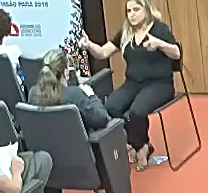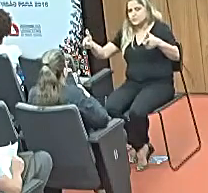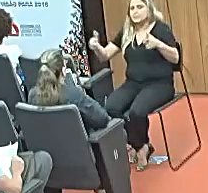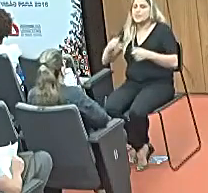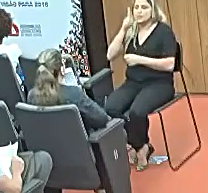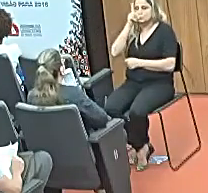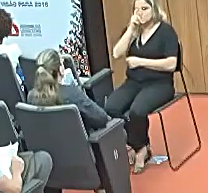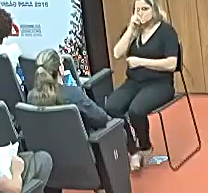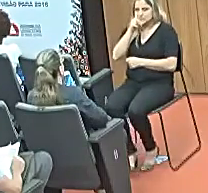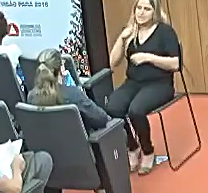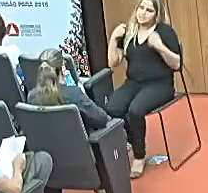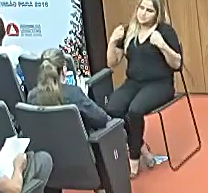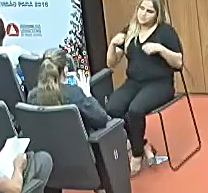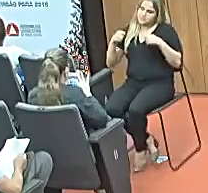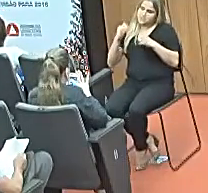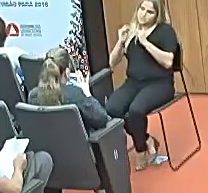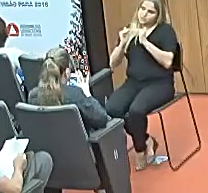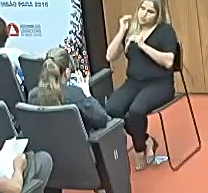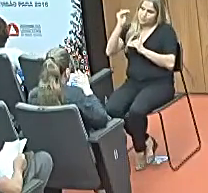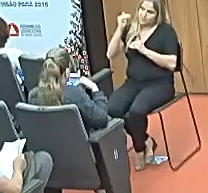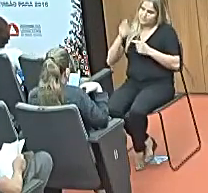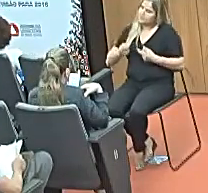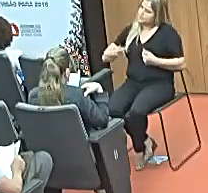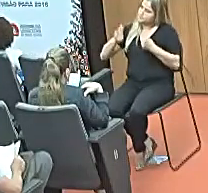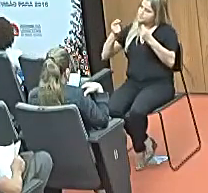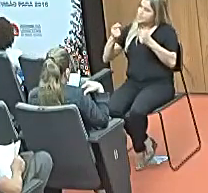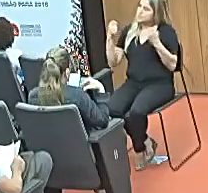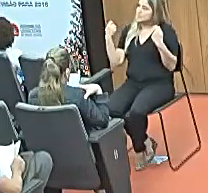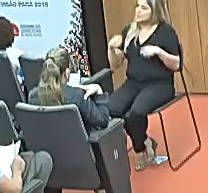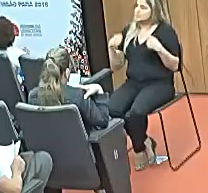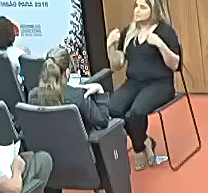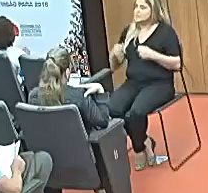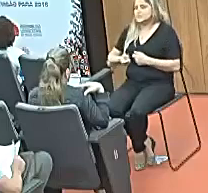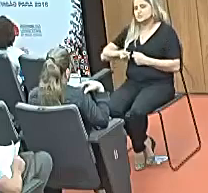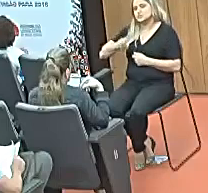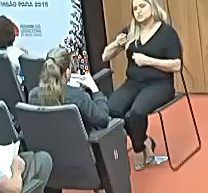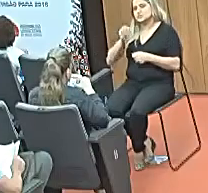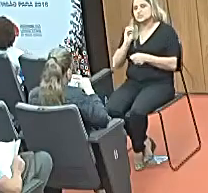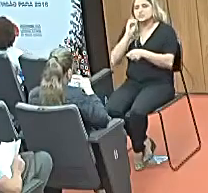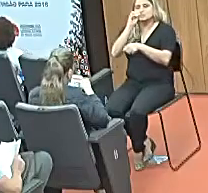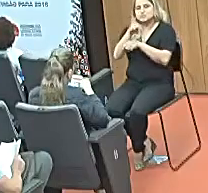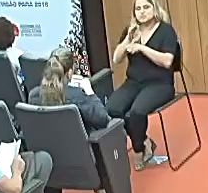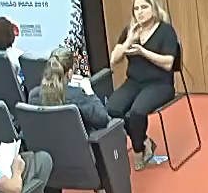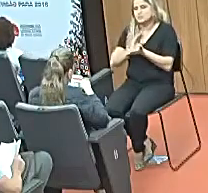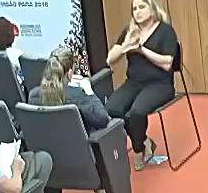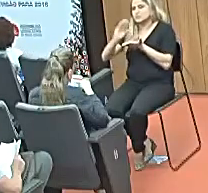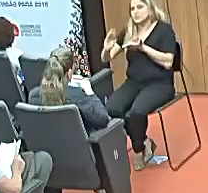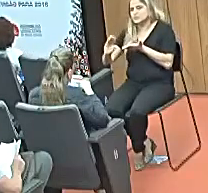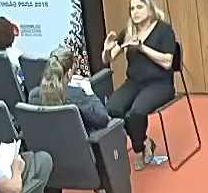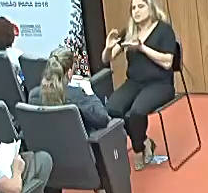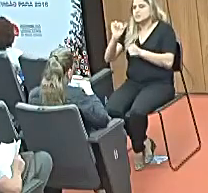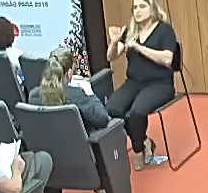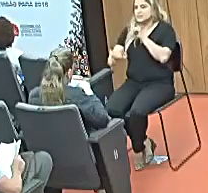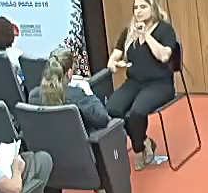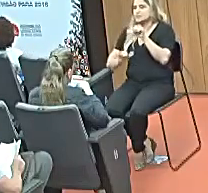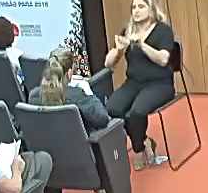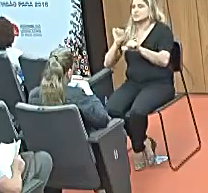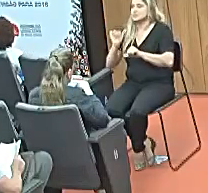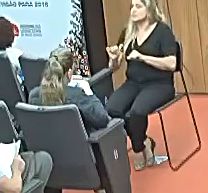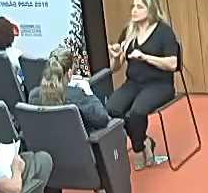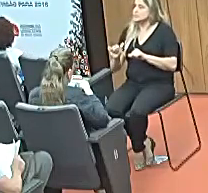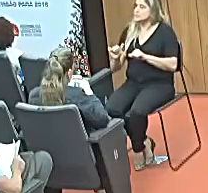apresentado essa proposta para que sejam destinados os recursos necessários para que sejam renovados todo o